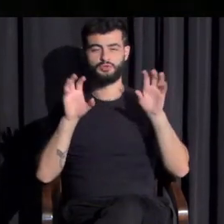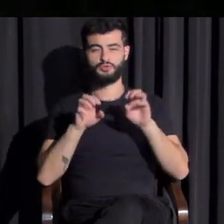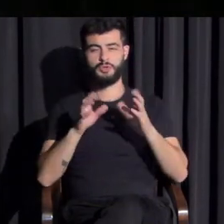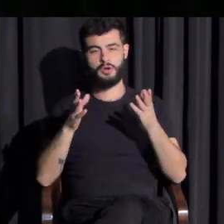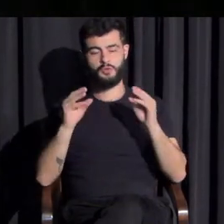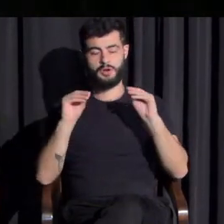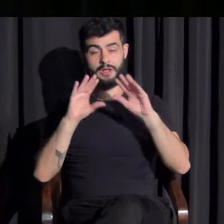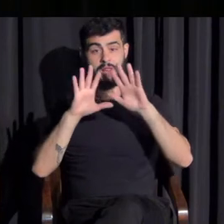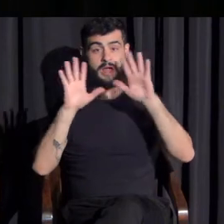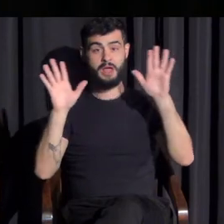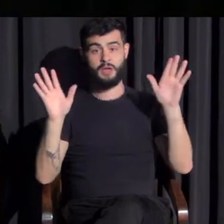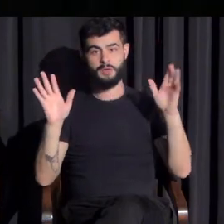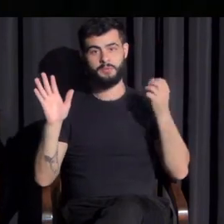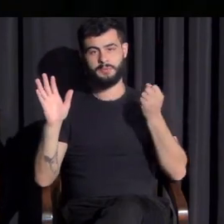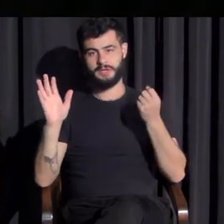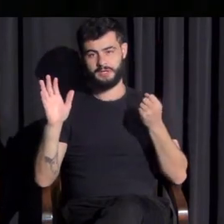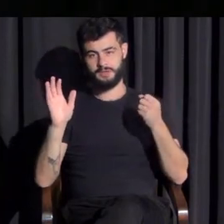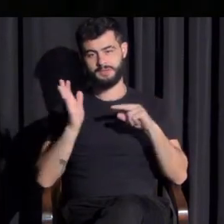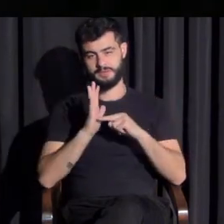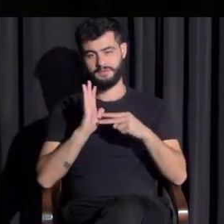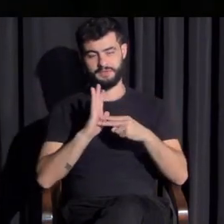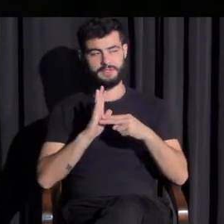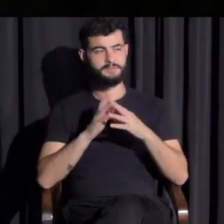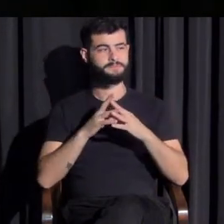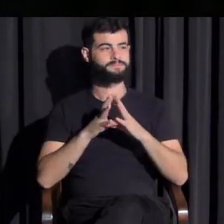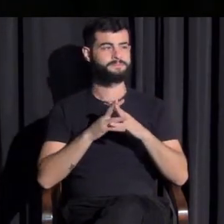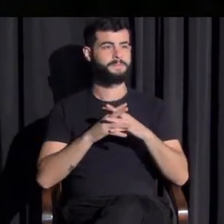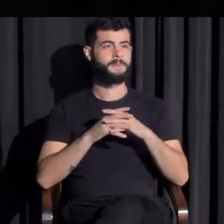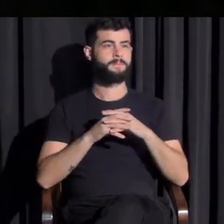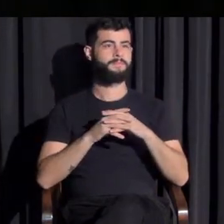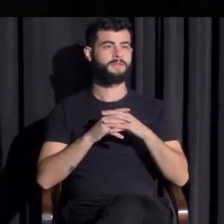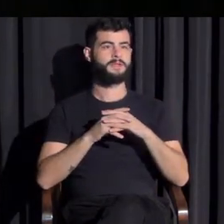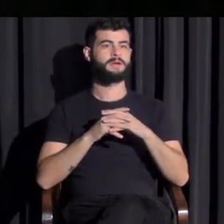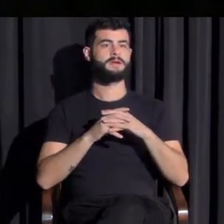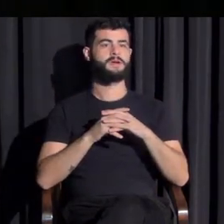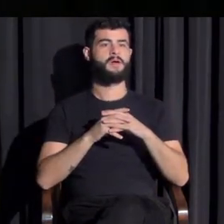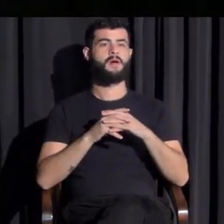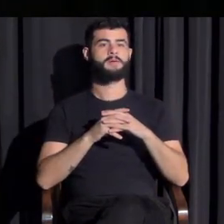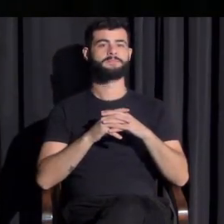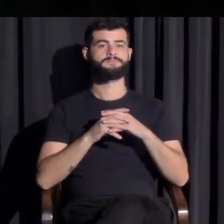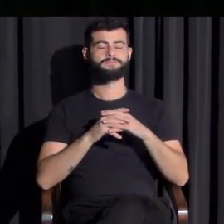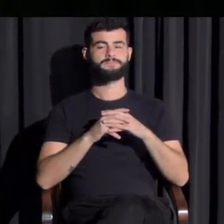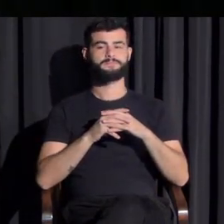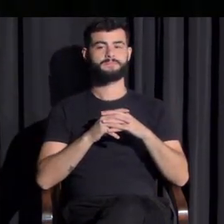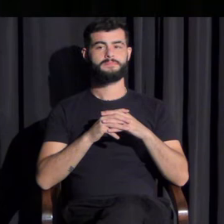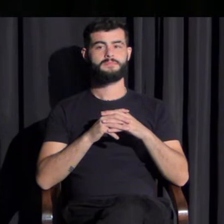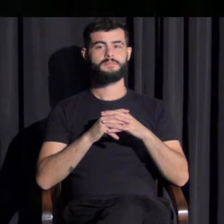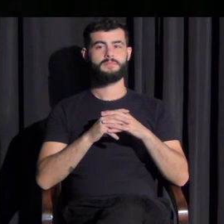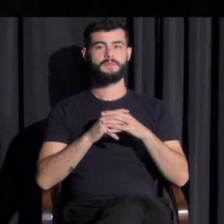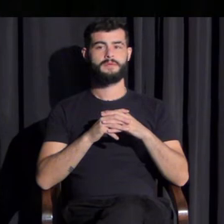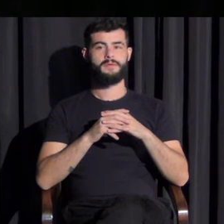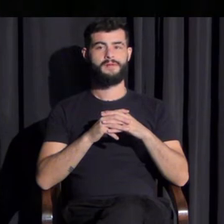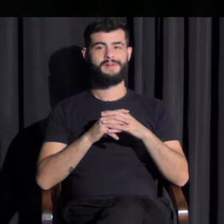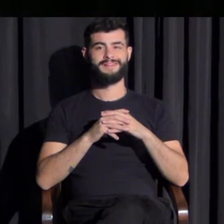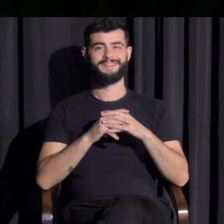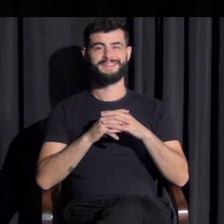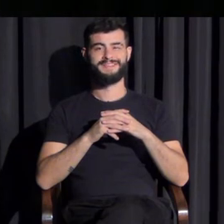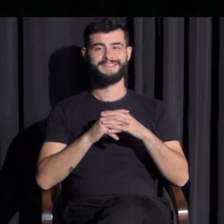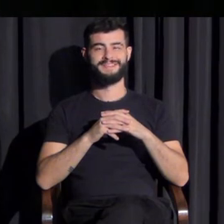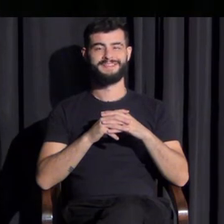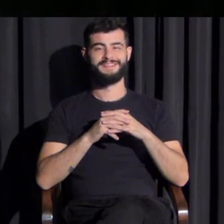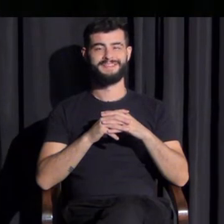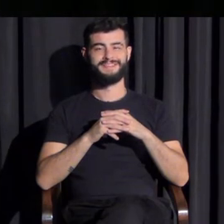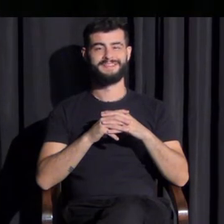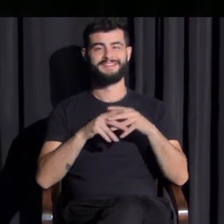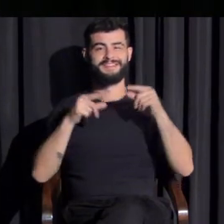também, claro no sentido, estou ficando acinzentado, né? É, branco, grisalho, lembrei a palavra. E o que mais? Uso